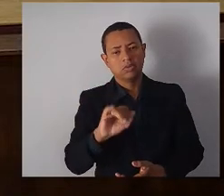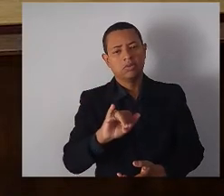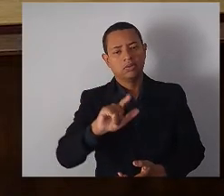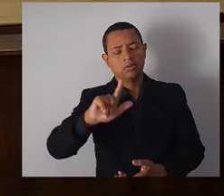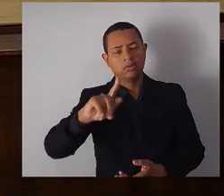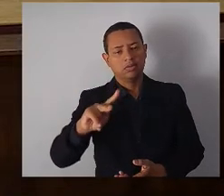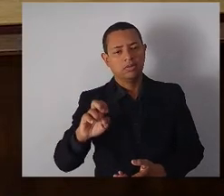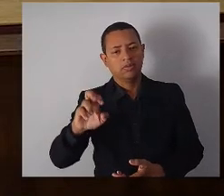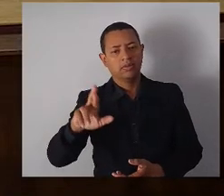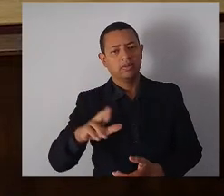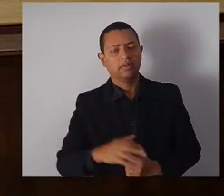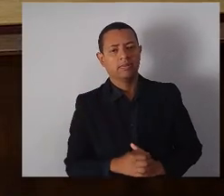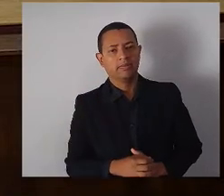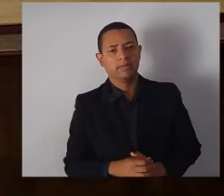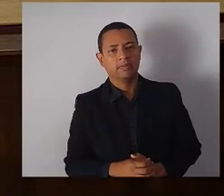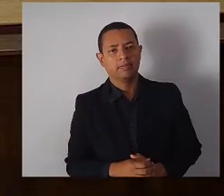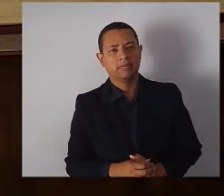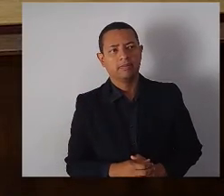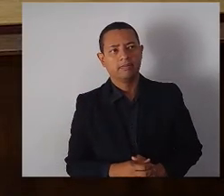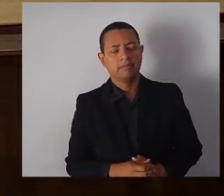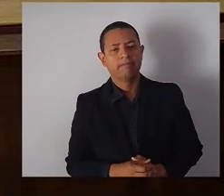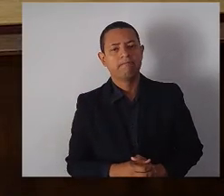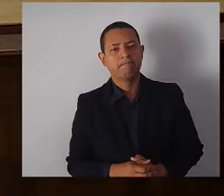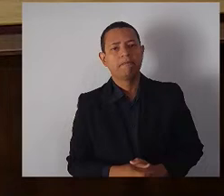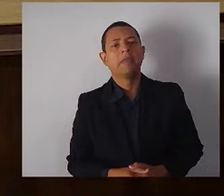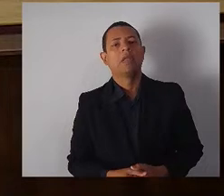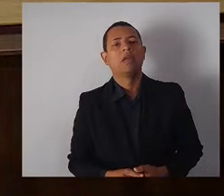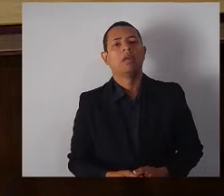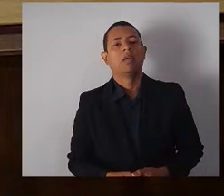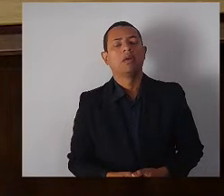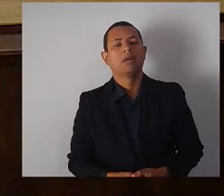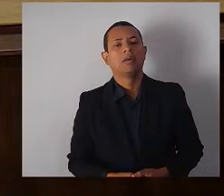Eu agora volto